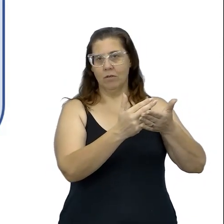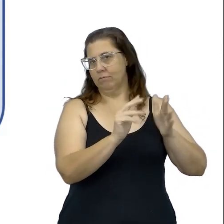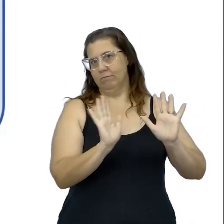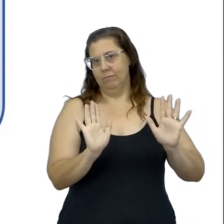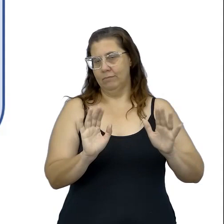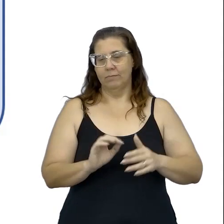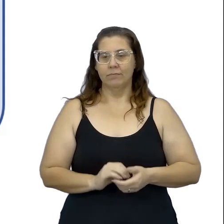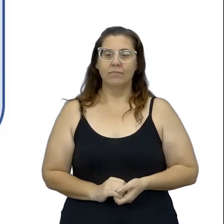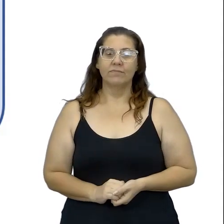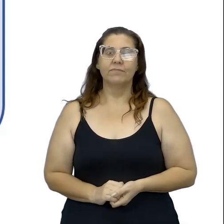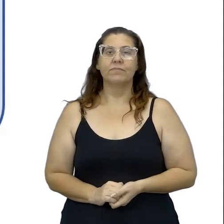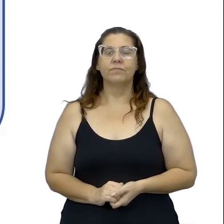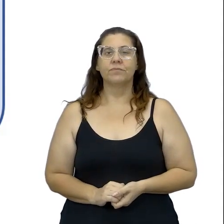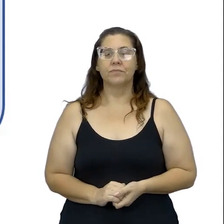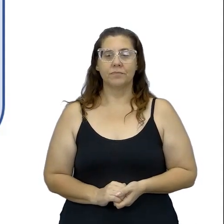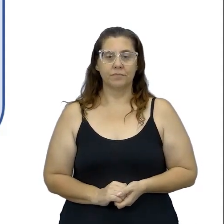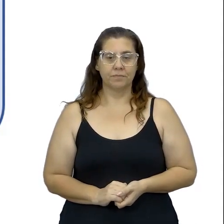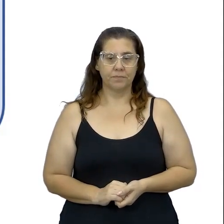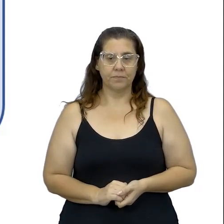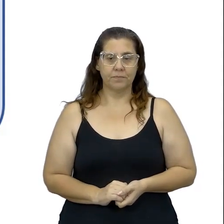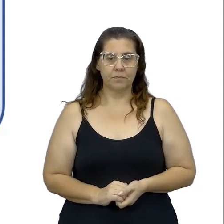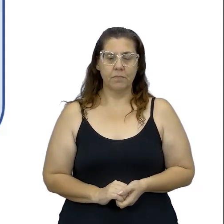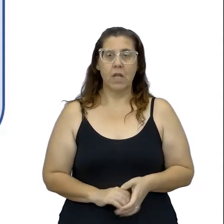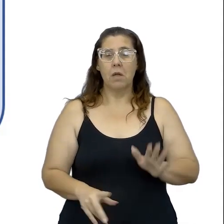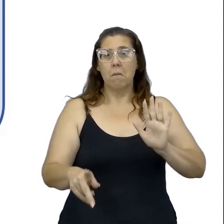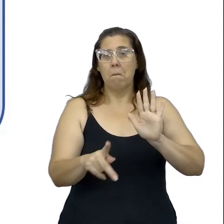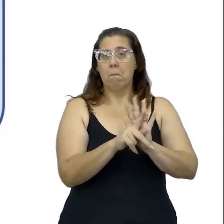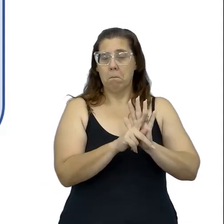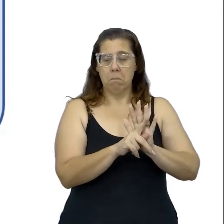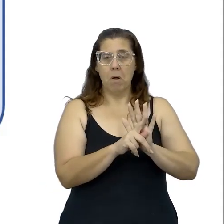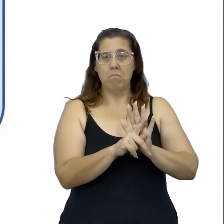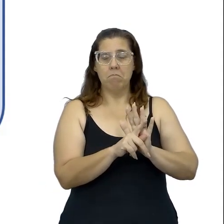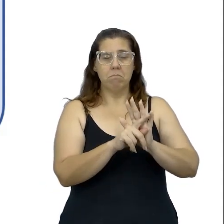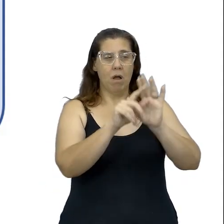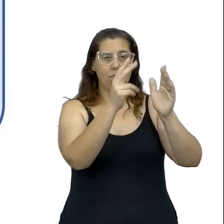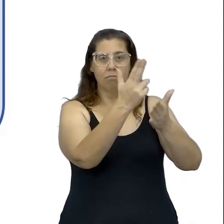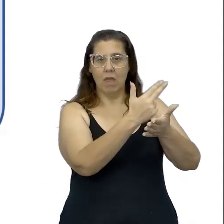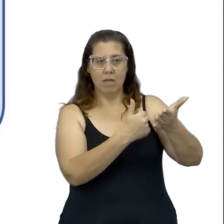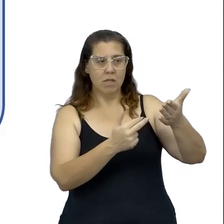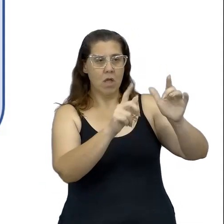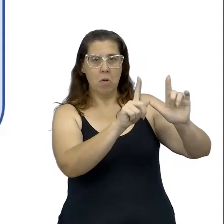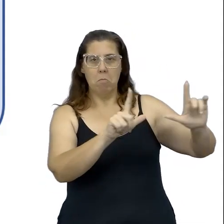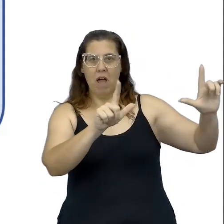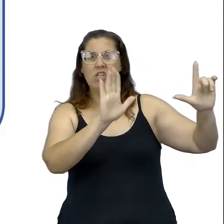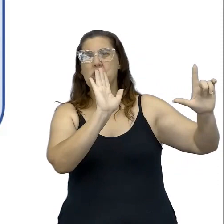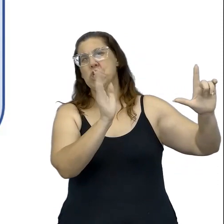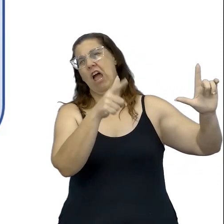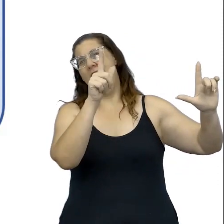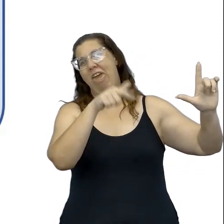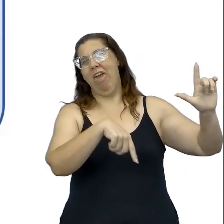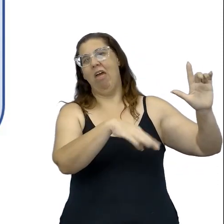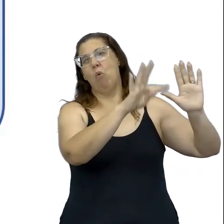se coloca ao lado de um texto, por exemplo. A própria imagem é o texto, né? É o outro texto.